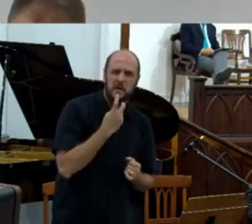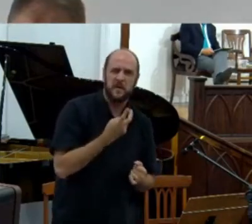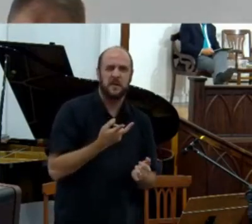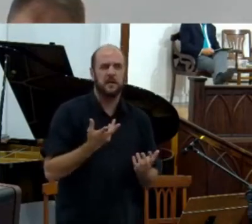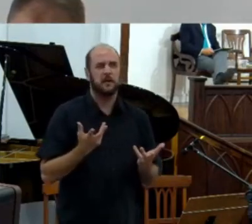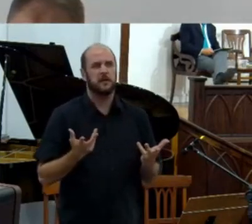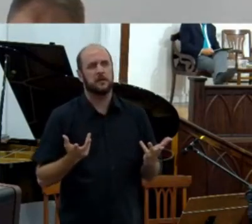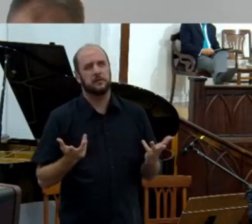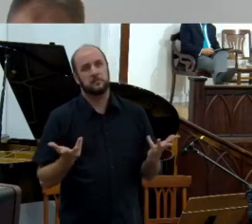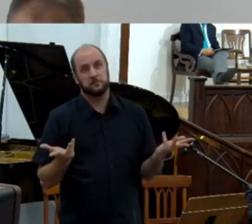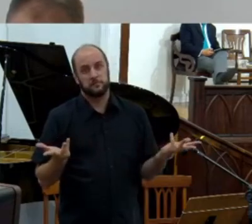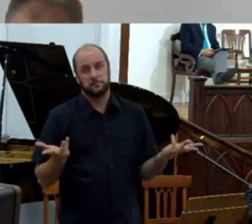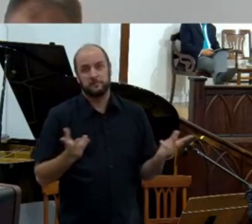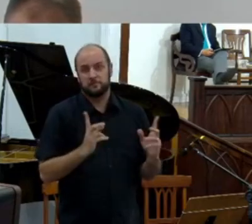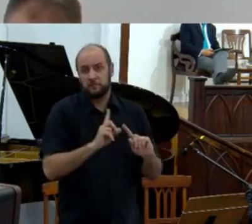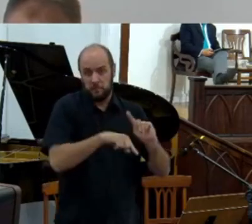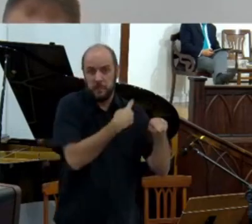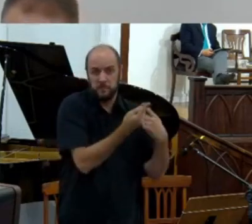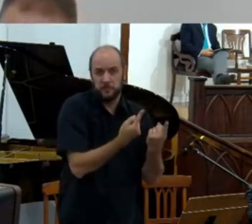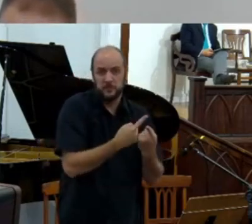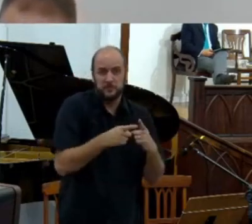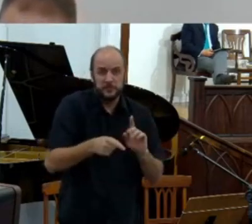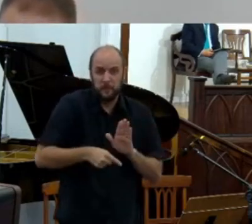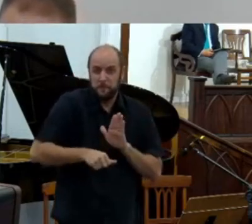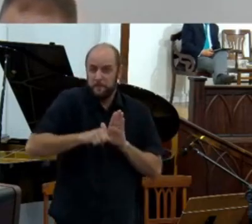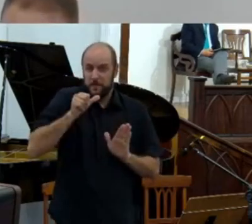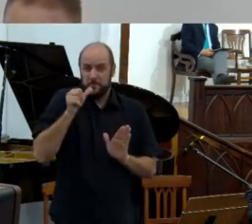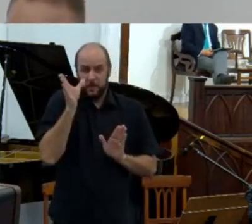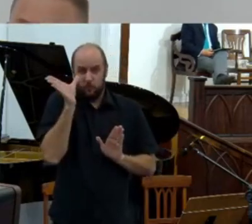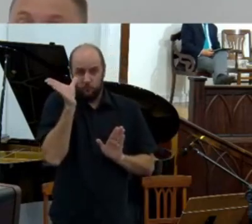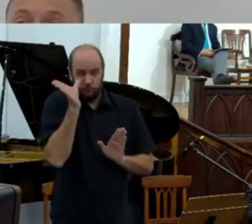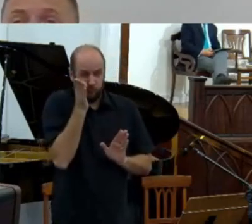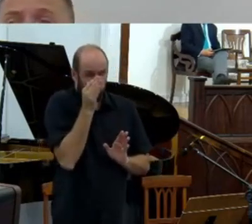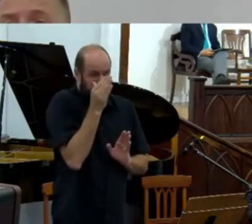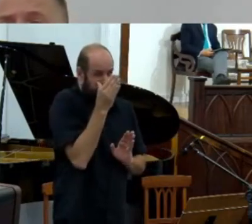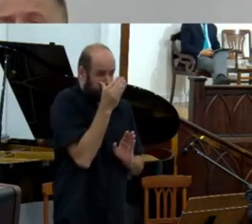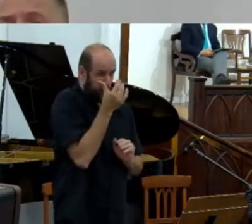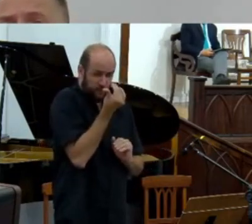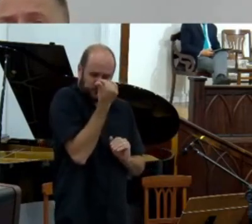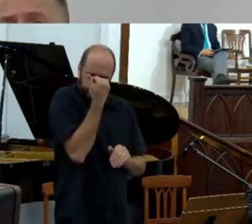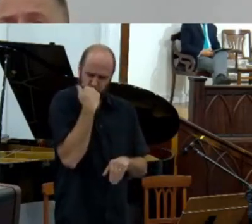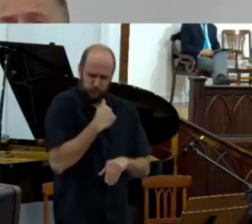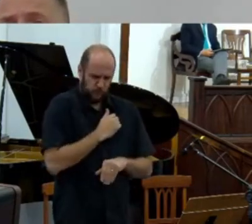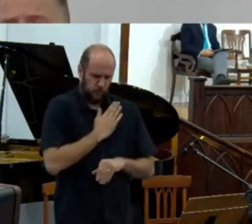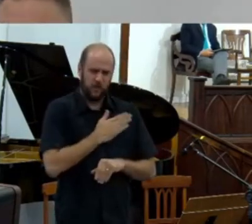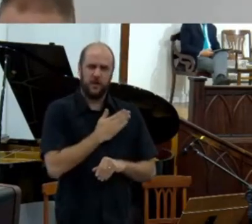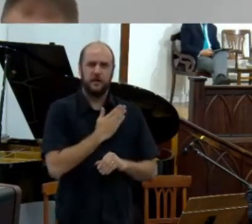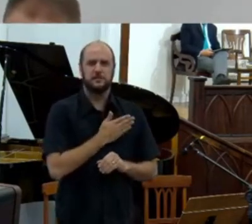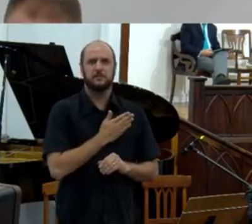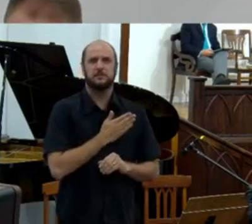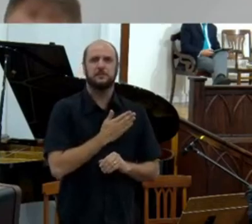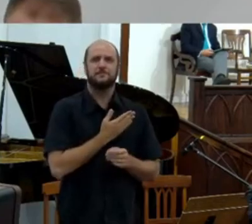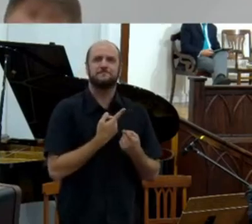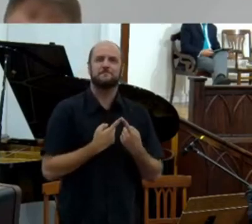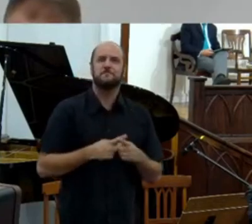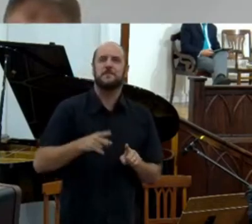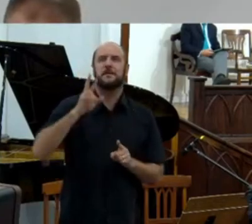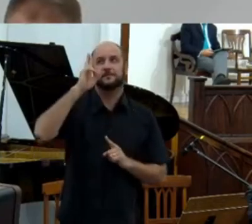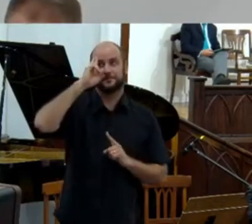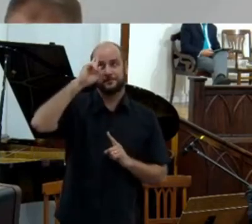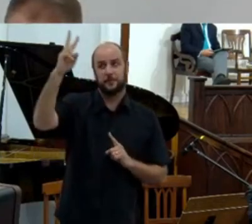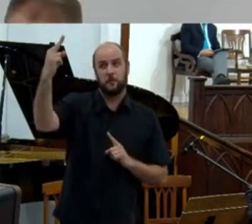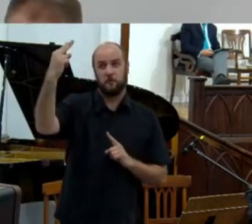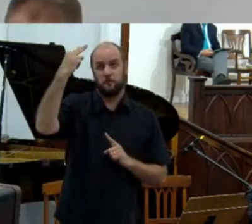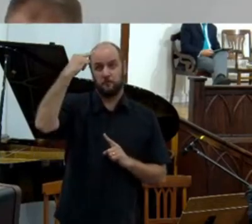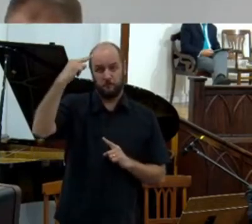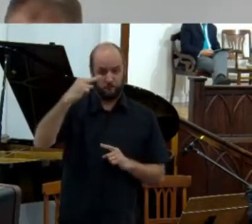jamais saberia que cobiçamos alguma coisa de outra pessoa, porque isso se passa no coração. Mas o Senhor sonda a mente